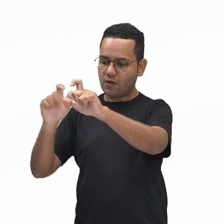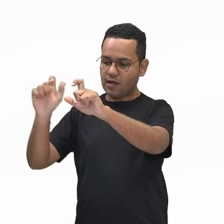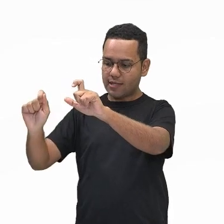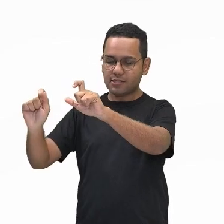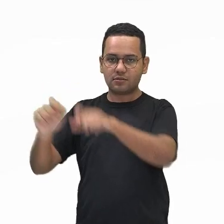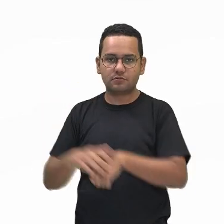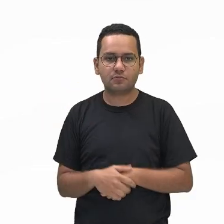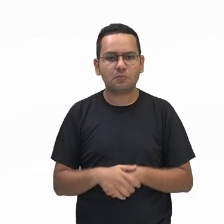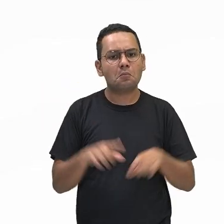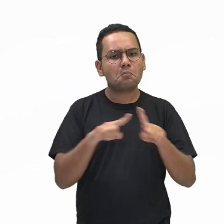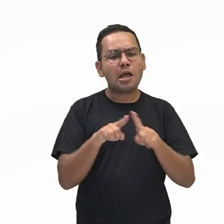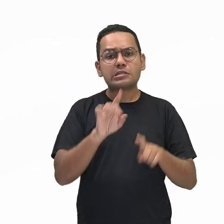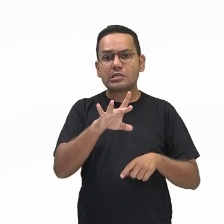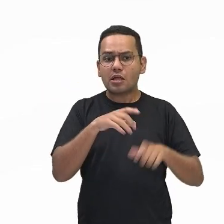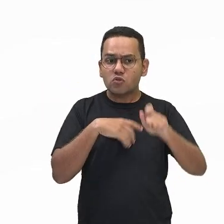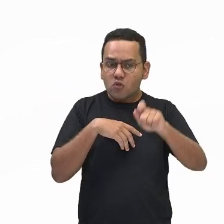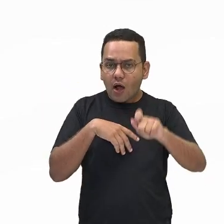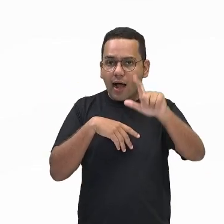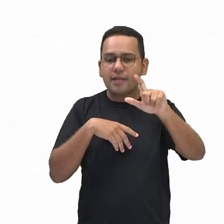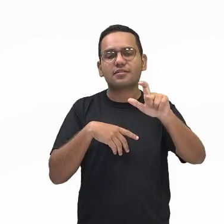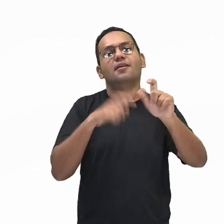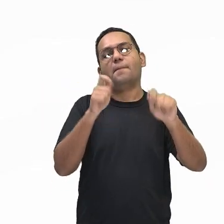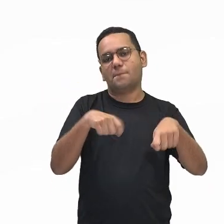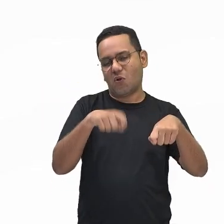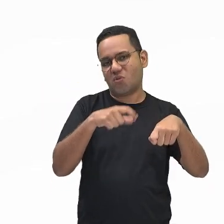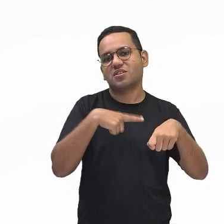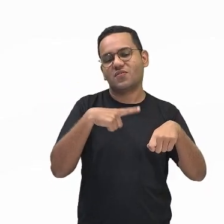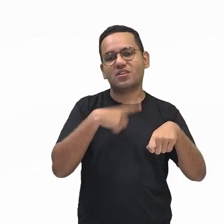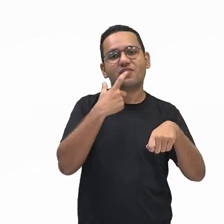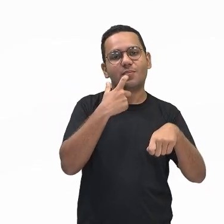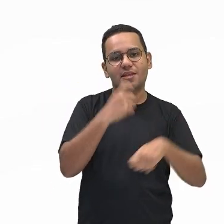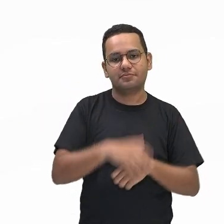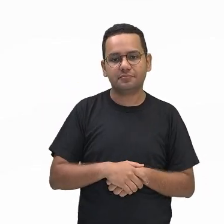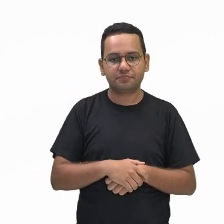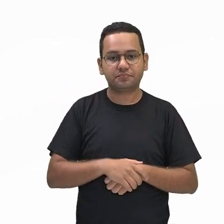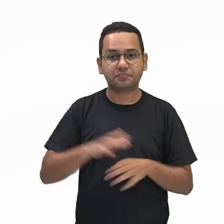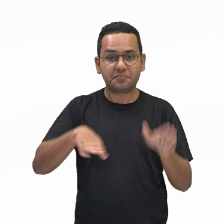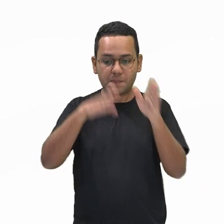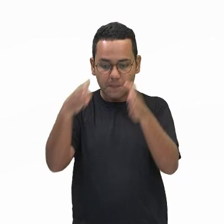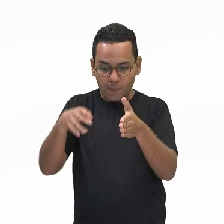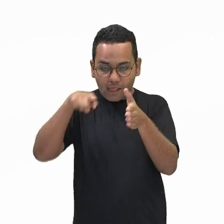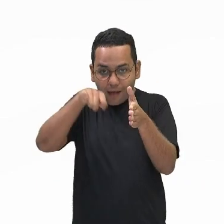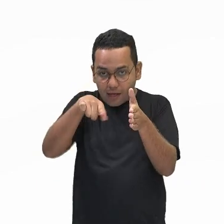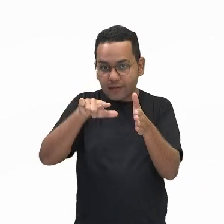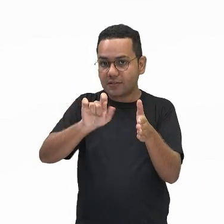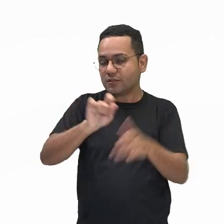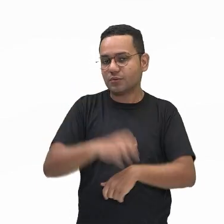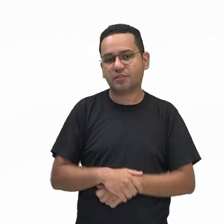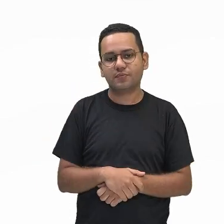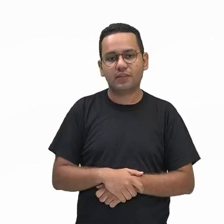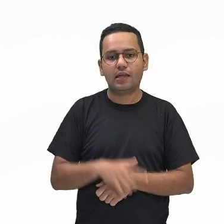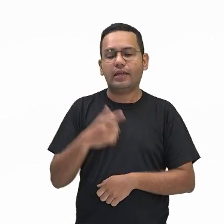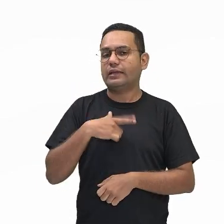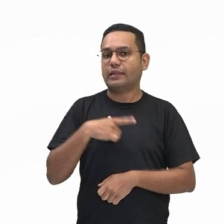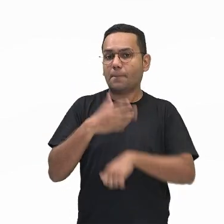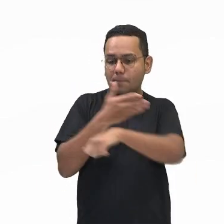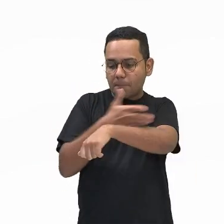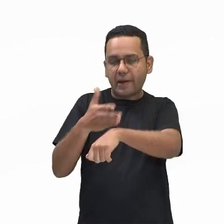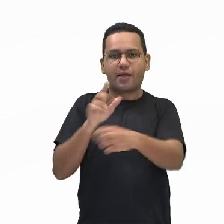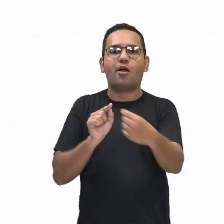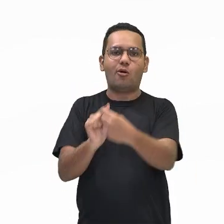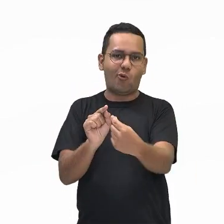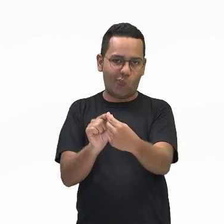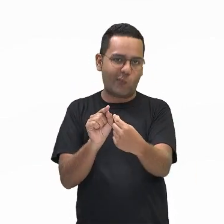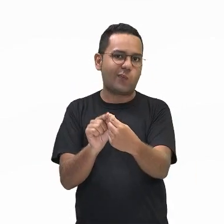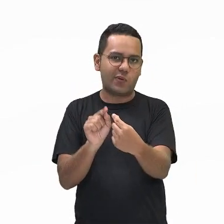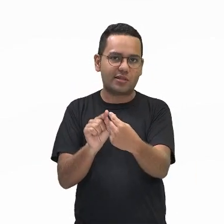a coloração vermelha. E quando a gente tem aí uma flor branca, para ela ser branca, ela precisou receber 2 alelos recessivos. O